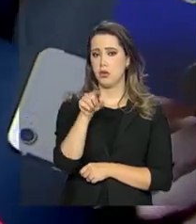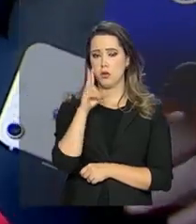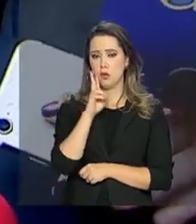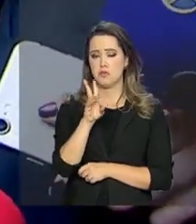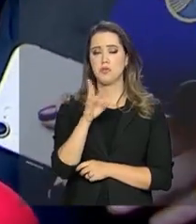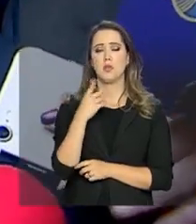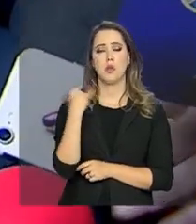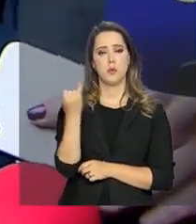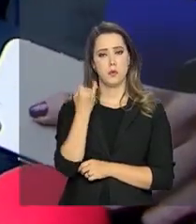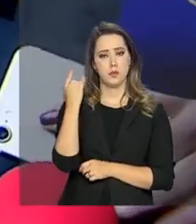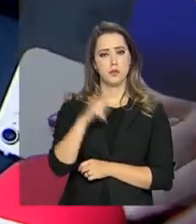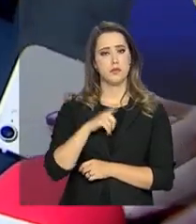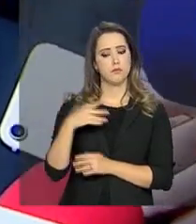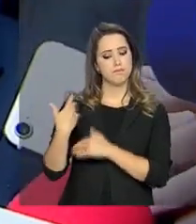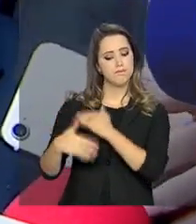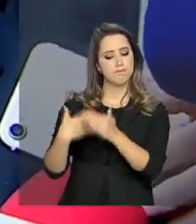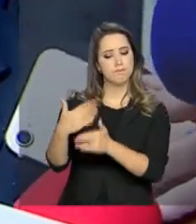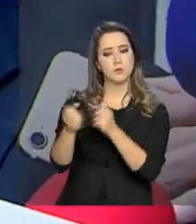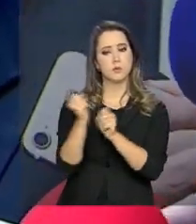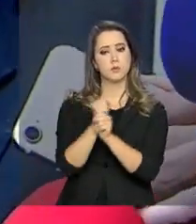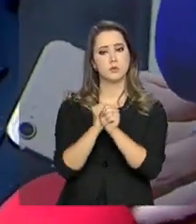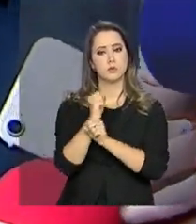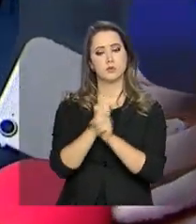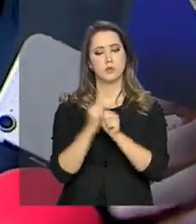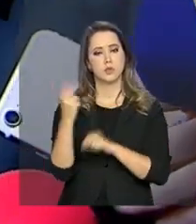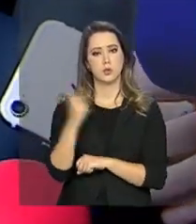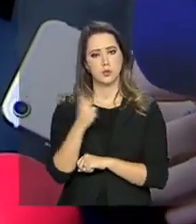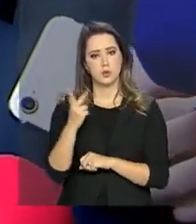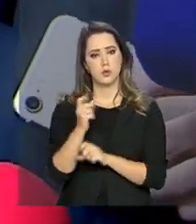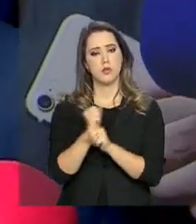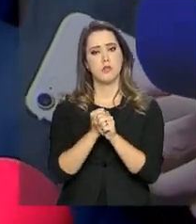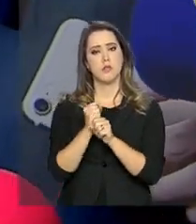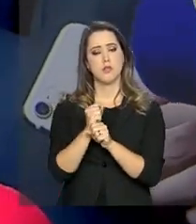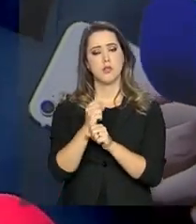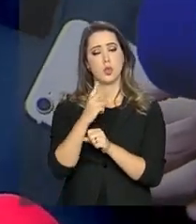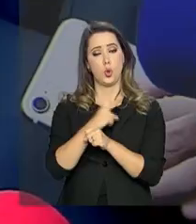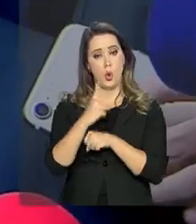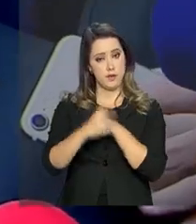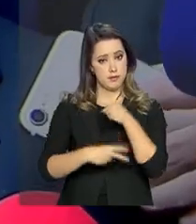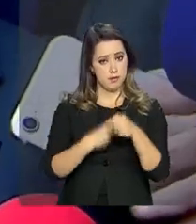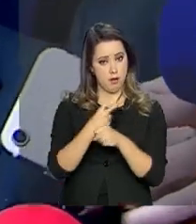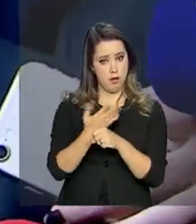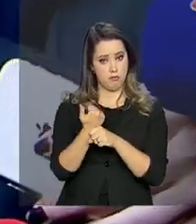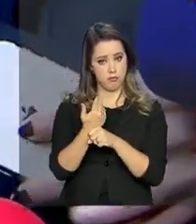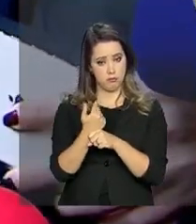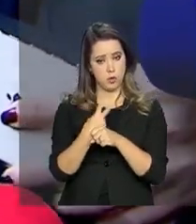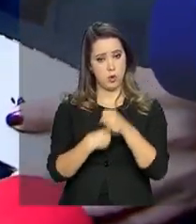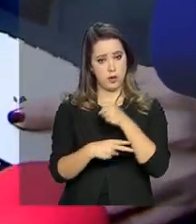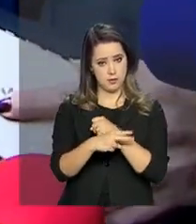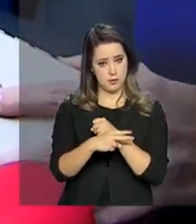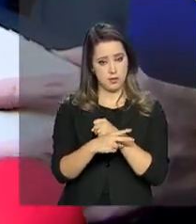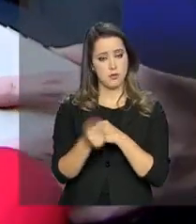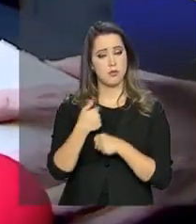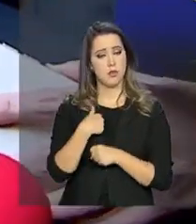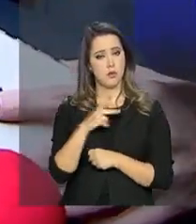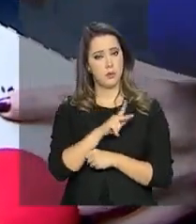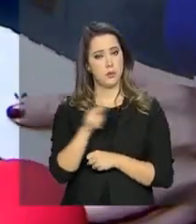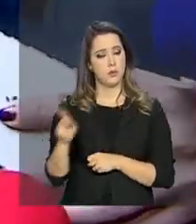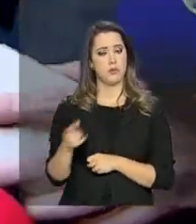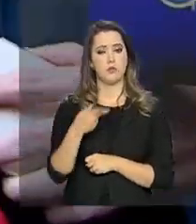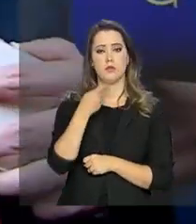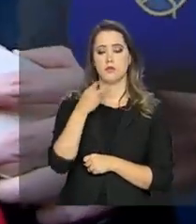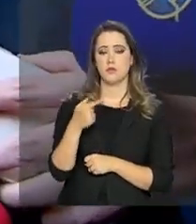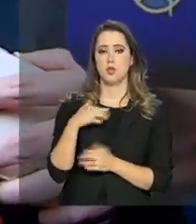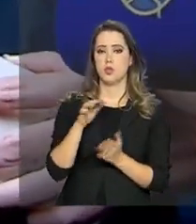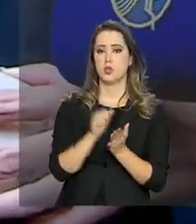especialmente é nestes dois últimos anos quando o preside à cplp quando tratamos da questão de defesa